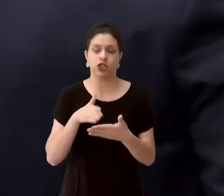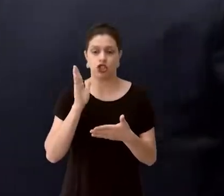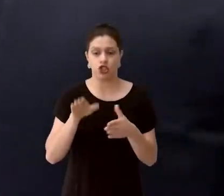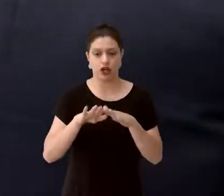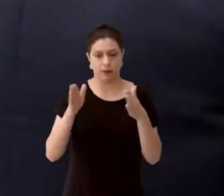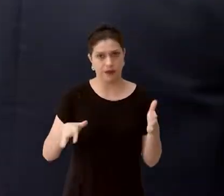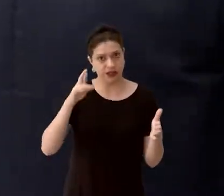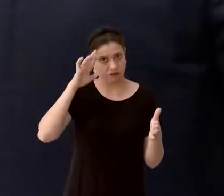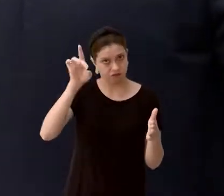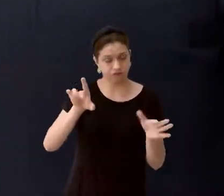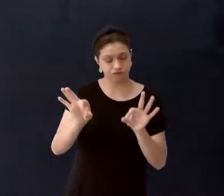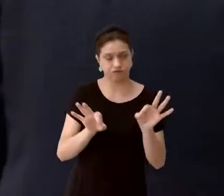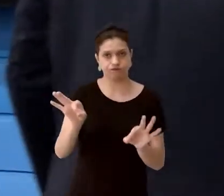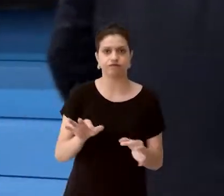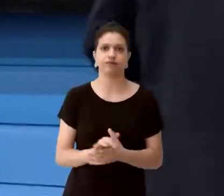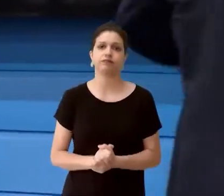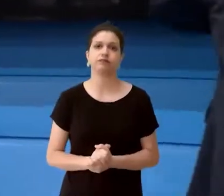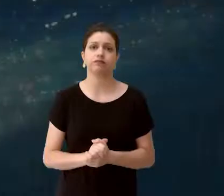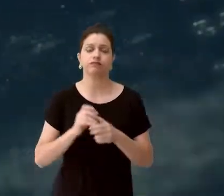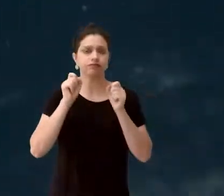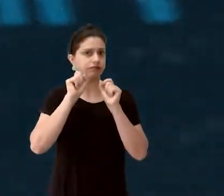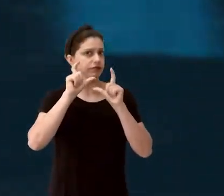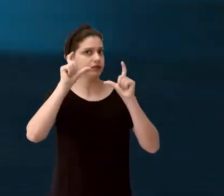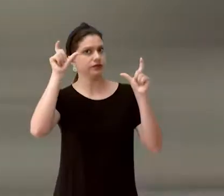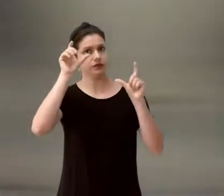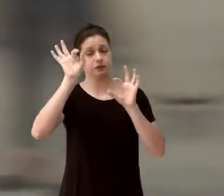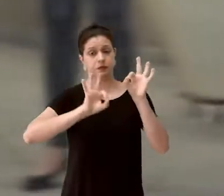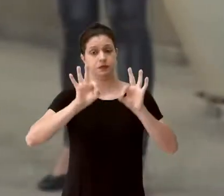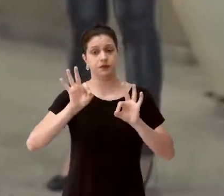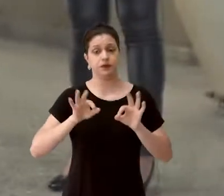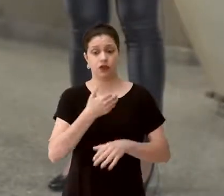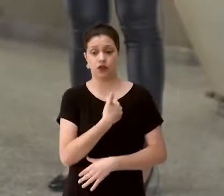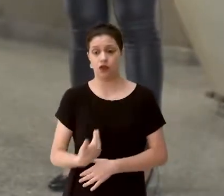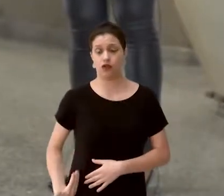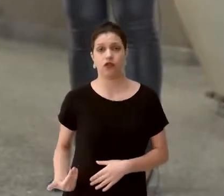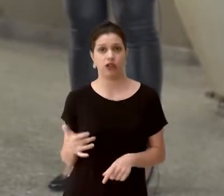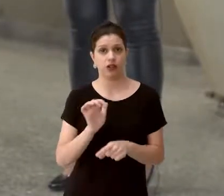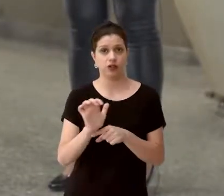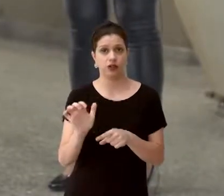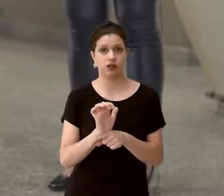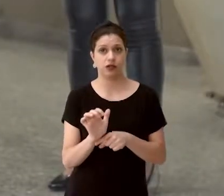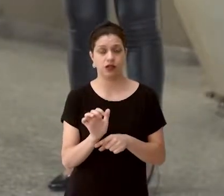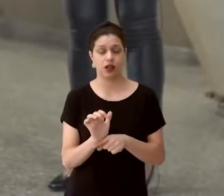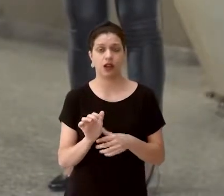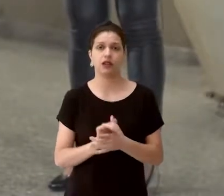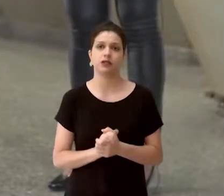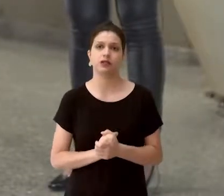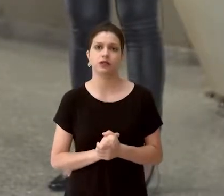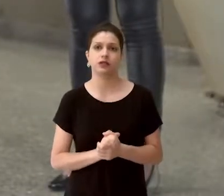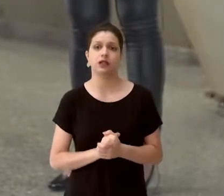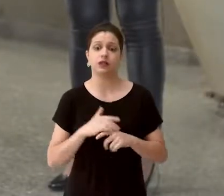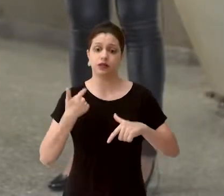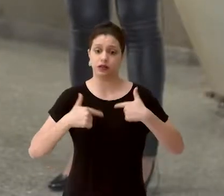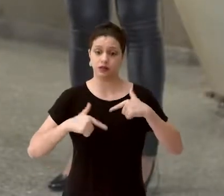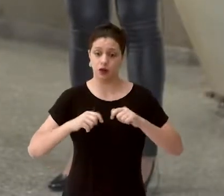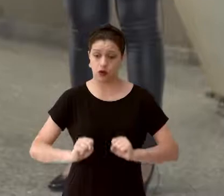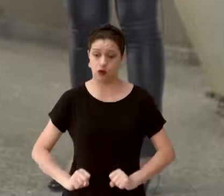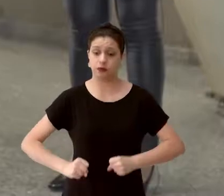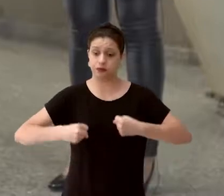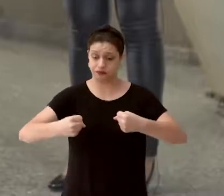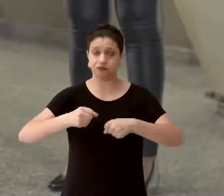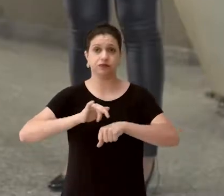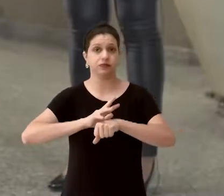de acesso que já haviam sido implementadas pela mesa diretora. Atentos às demandas do governo do estado, executor